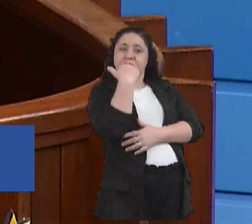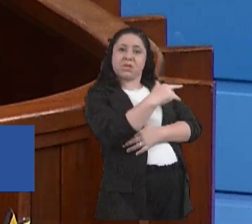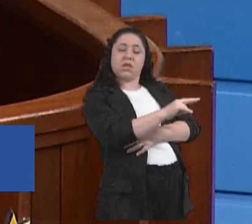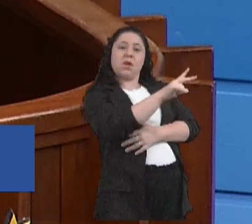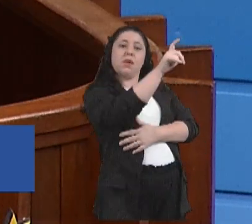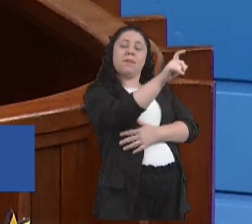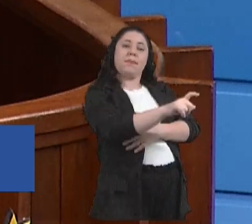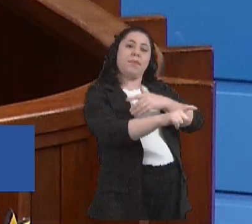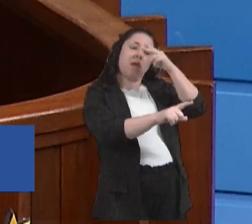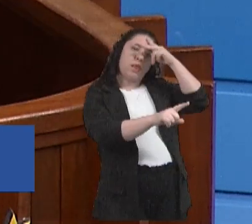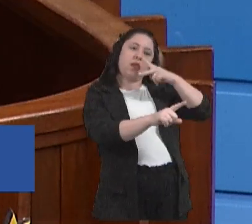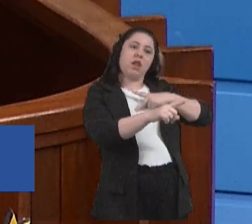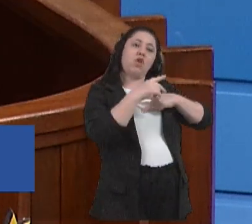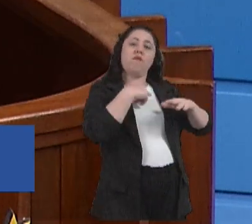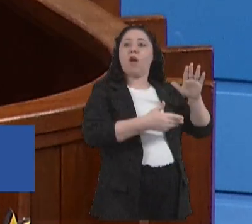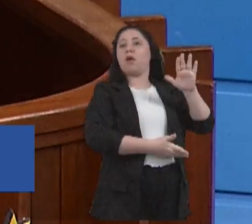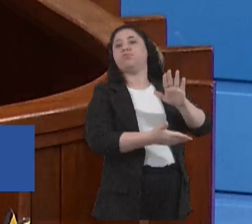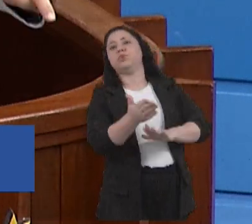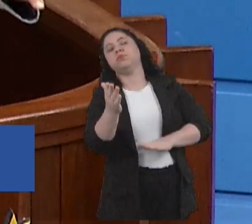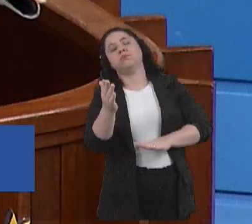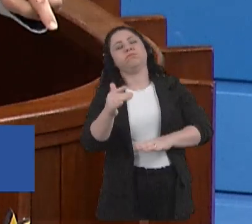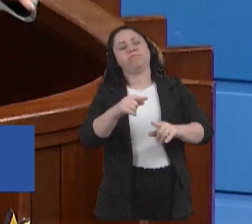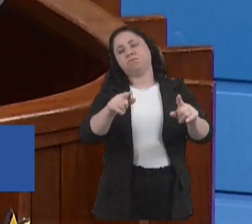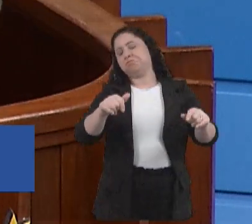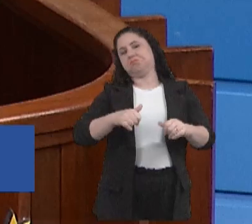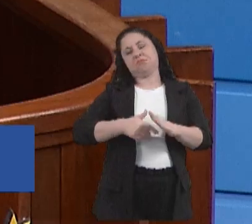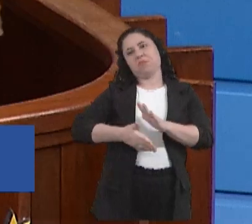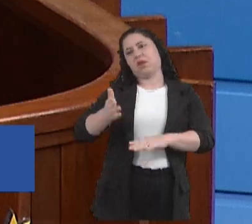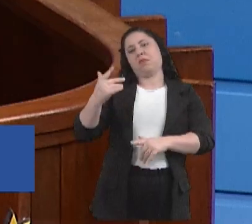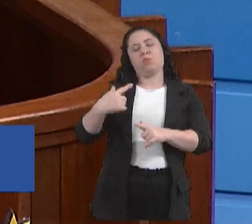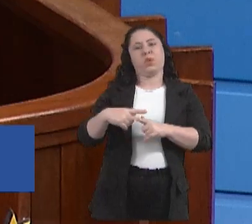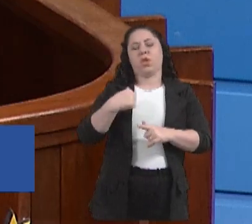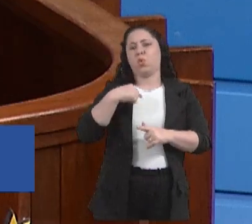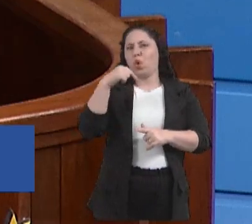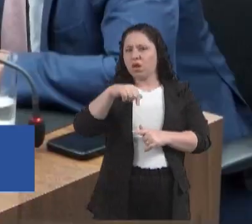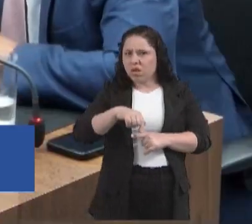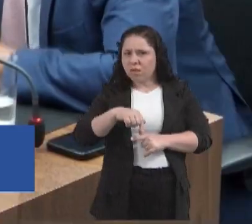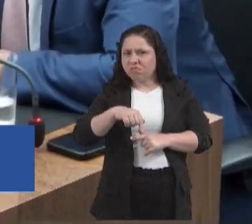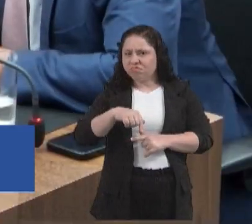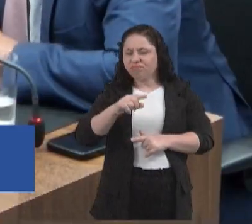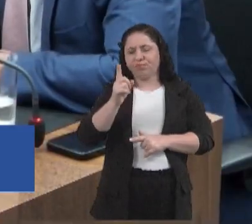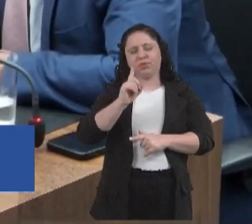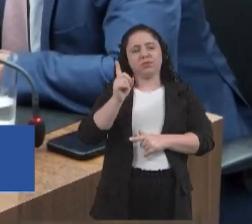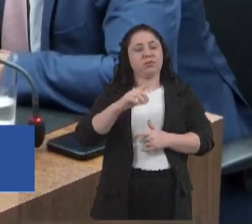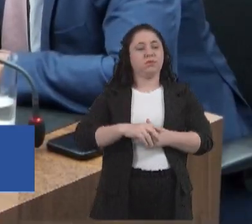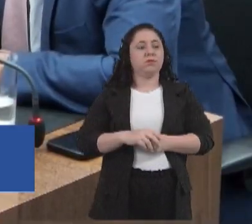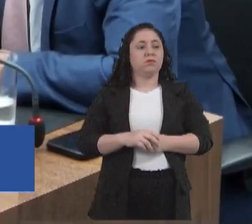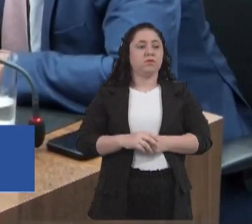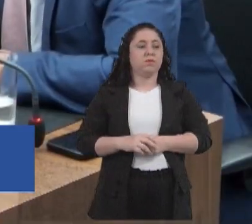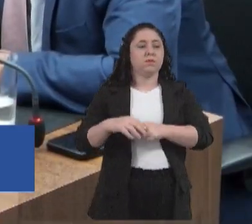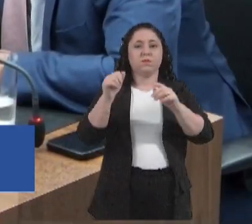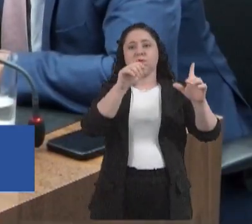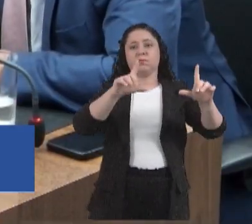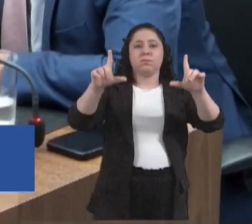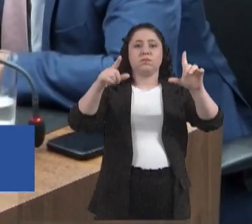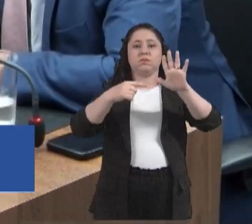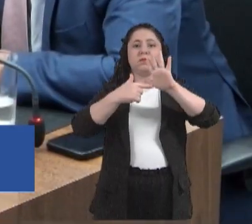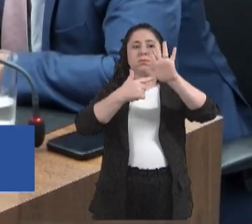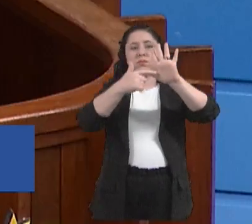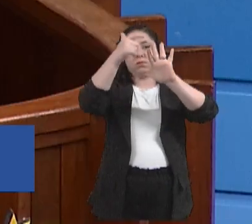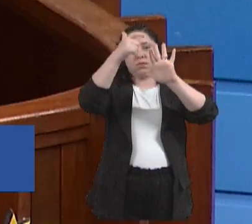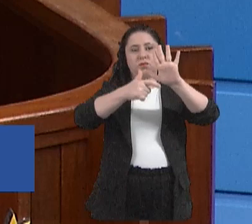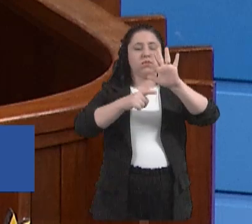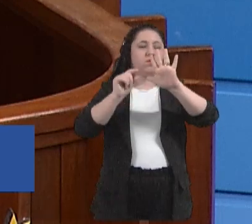caráter pessoal, eu vou me retirar desse plenário, porque eu não estou aqui para isso. Está aqui o senhor Lerite. Vai ser mostrado,